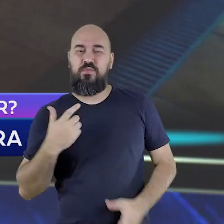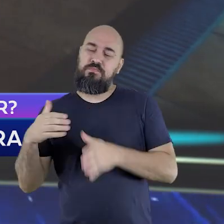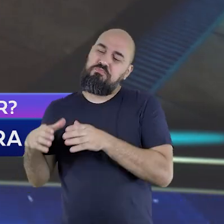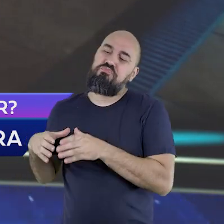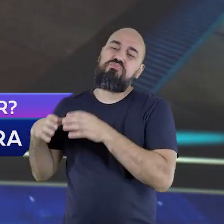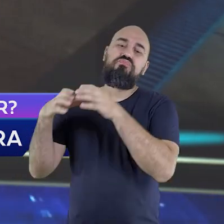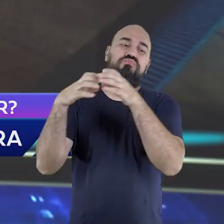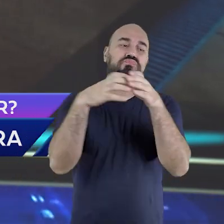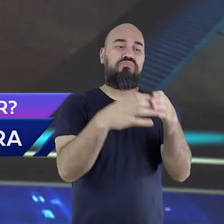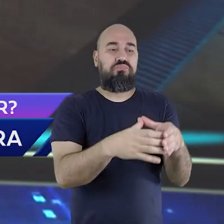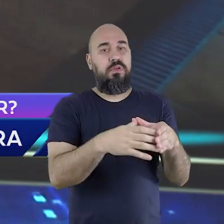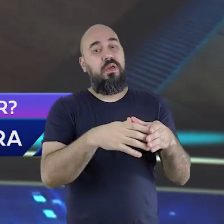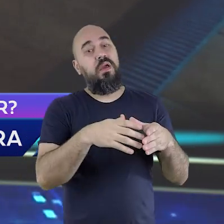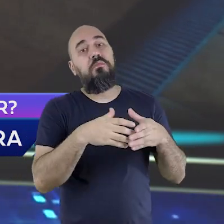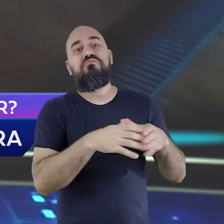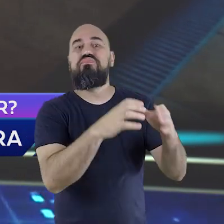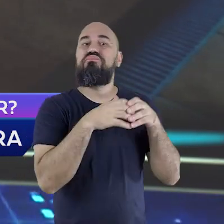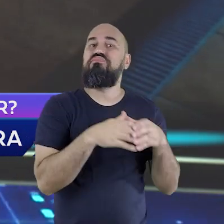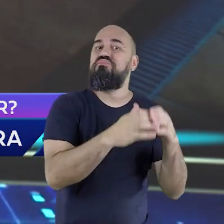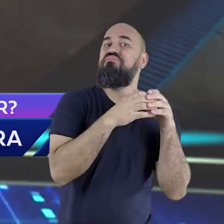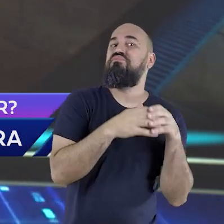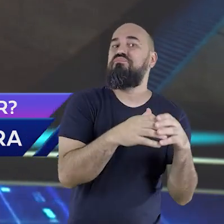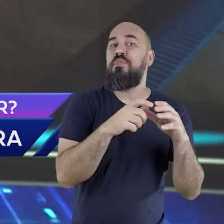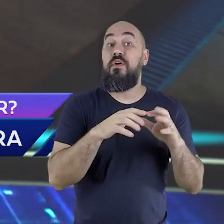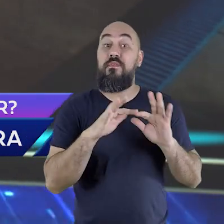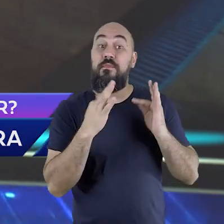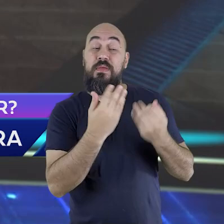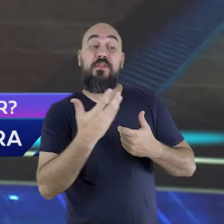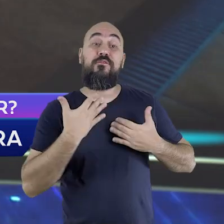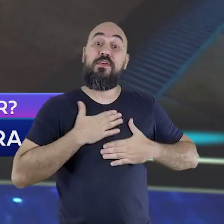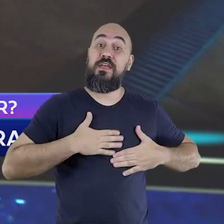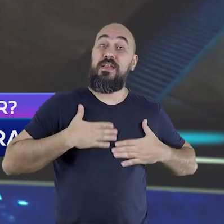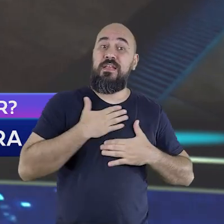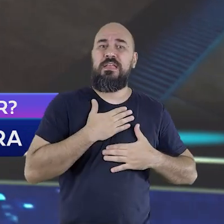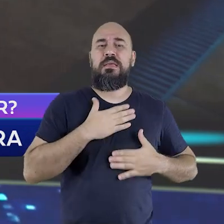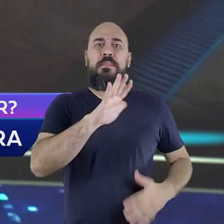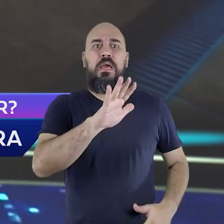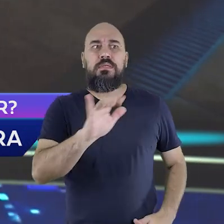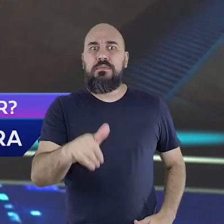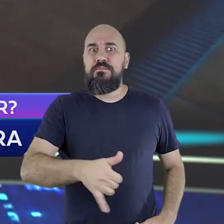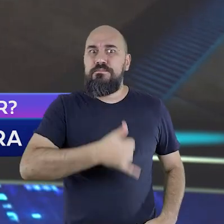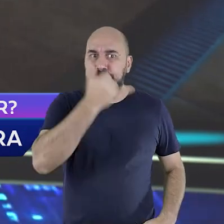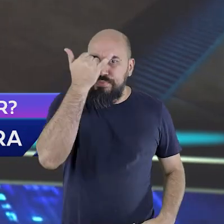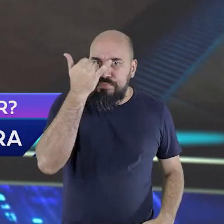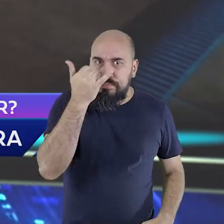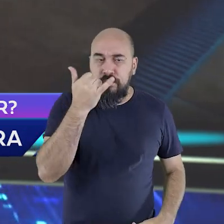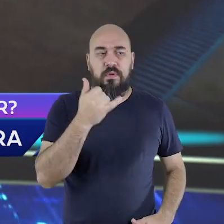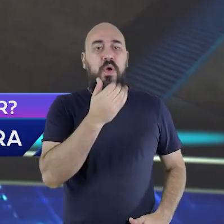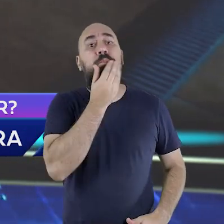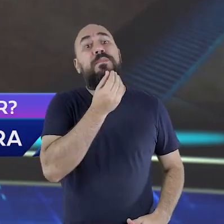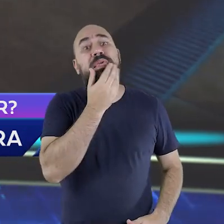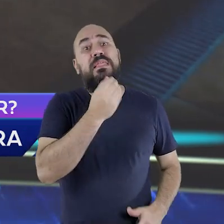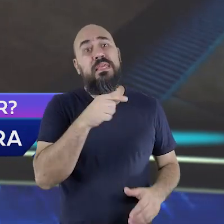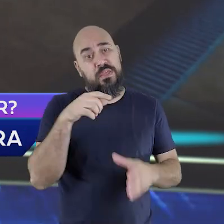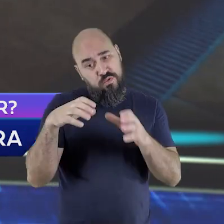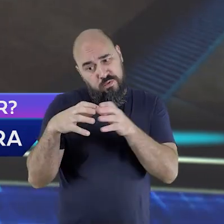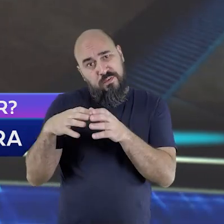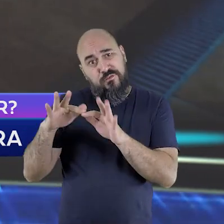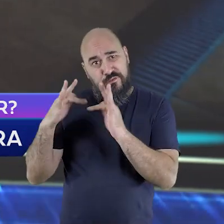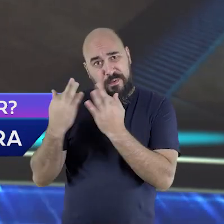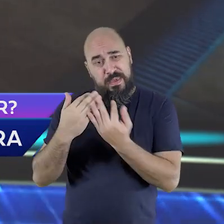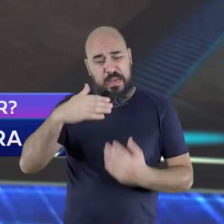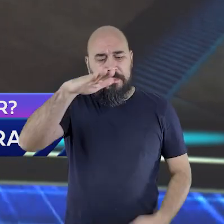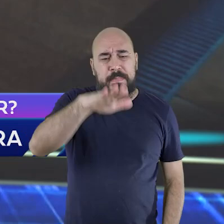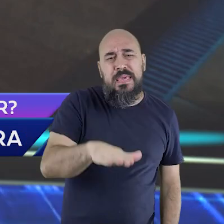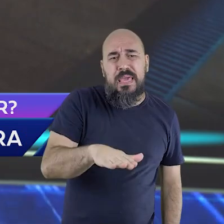último dia, quase aconteceu uma tragédia. Um menino menor, chamado Winston, caiu na piscina e